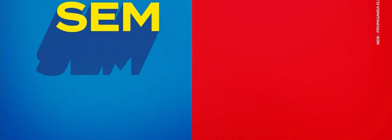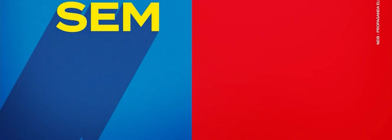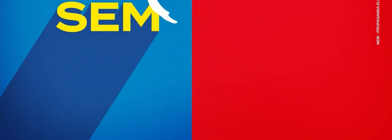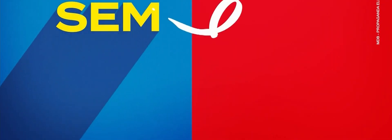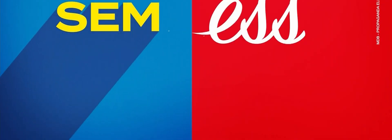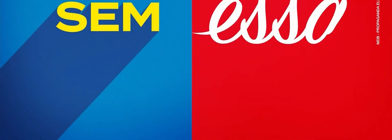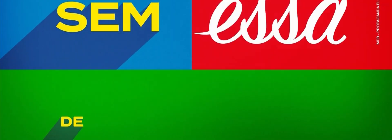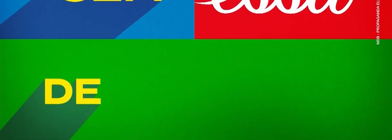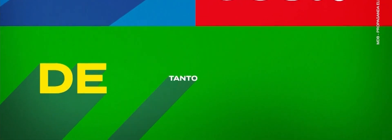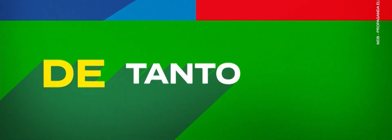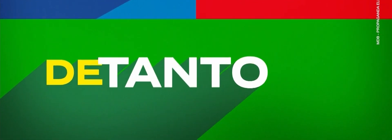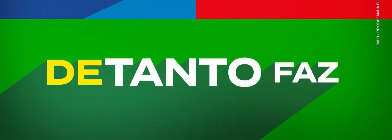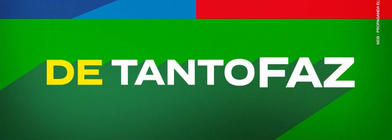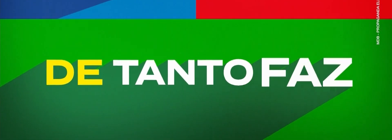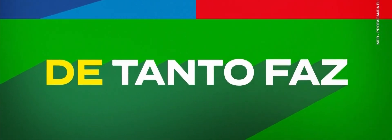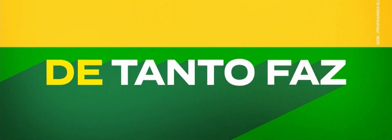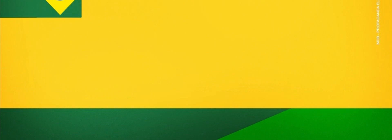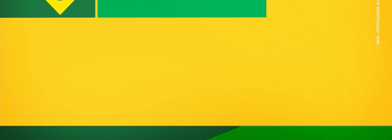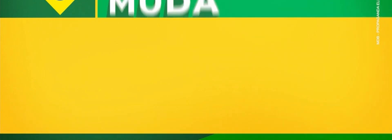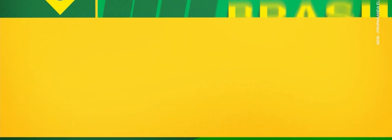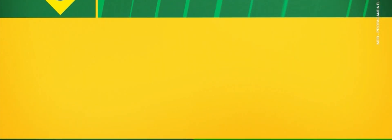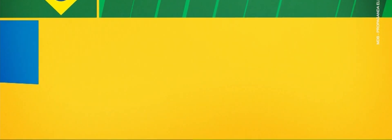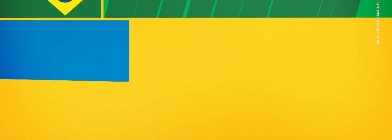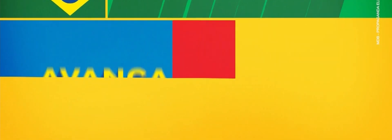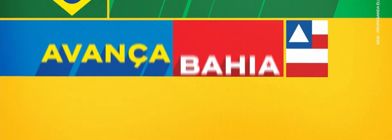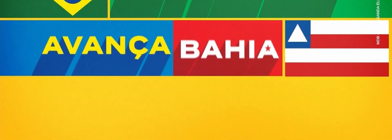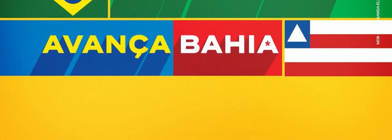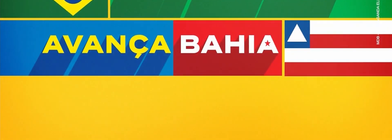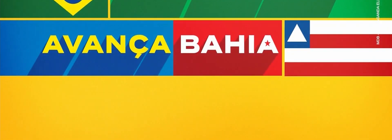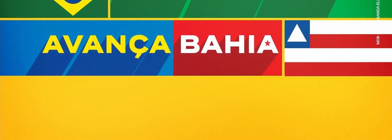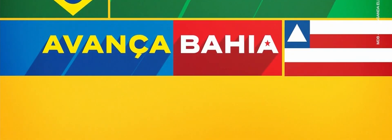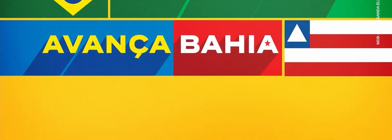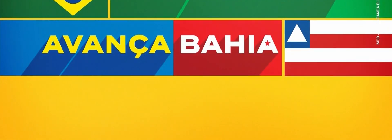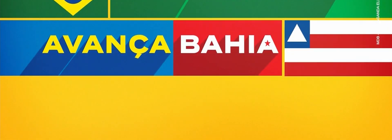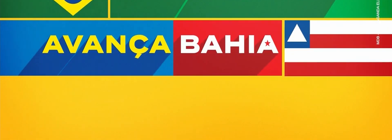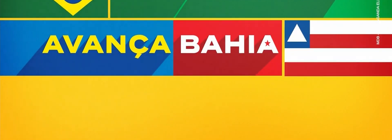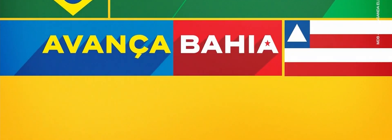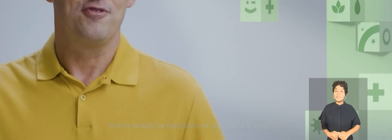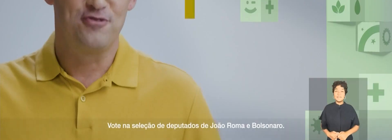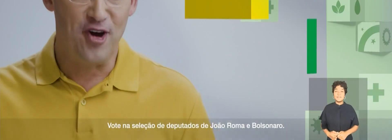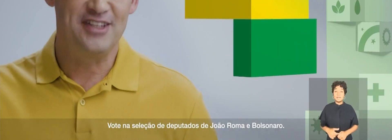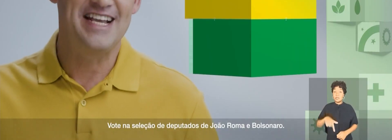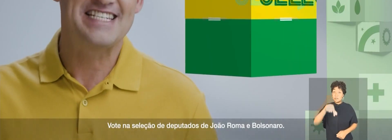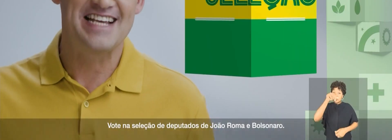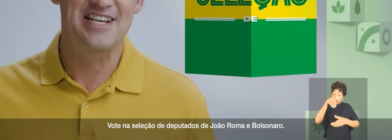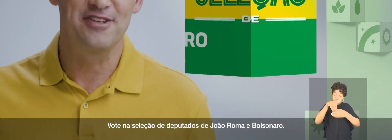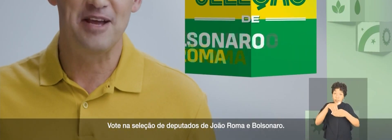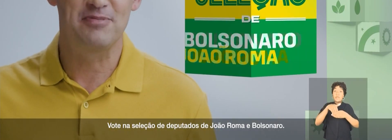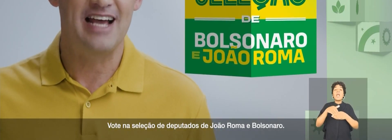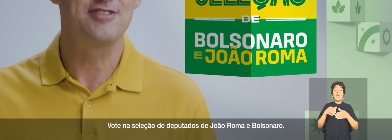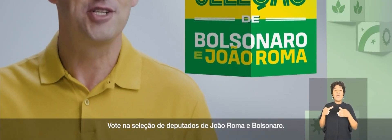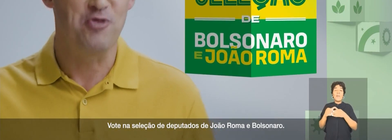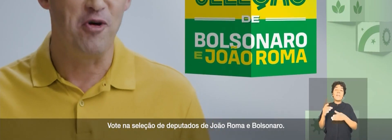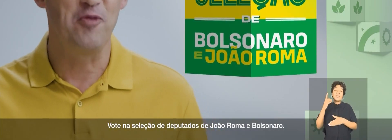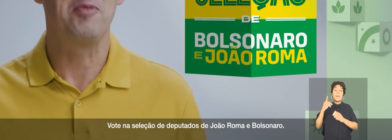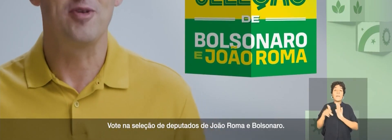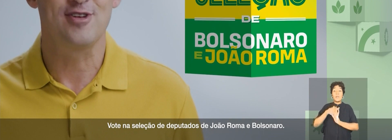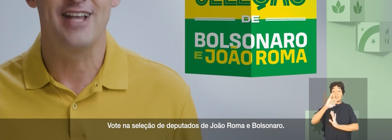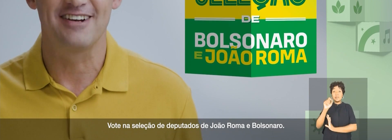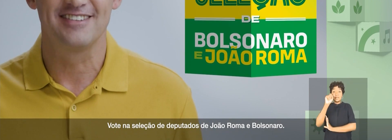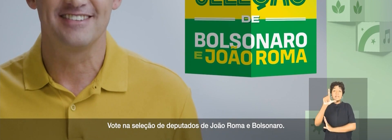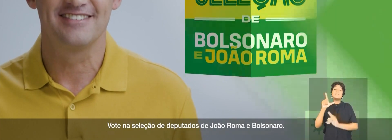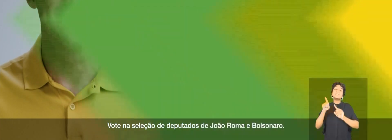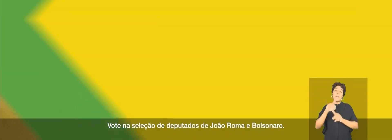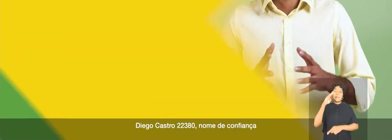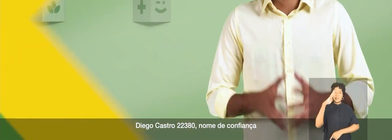avançar. Sem essa de tanto faz, muda o Brasil, avança a Bahia. Vote na seleção de deputados de João Roma